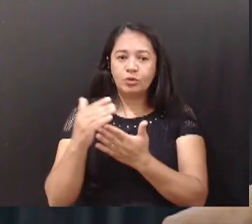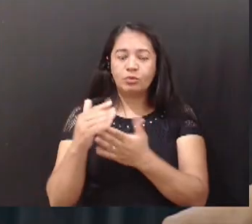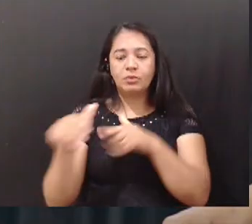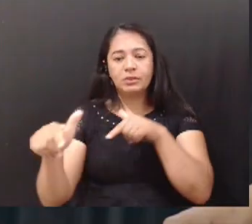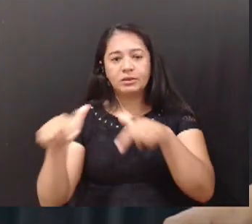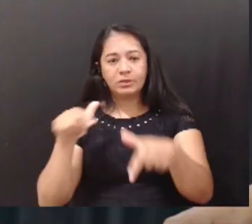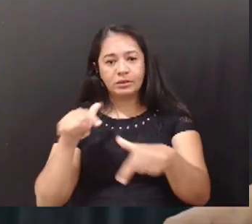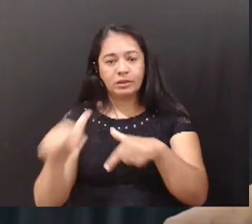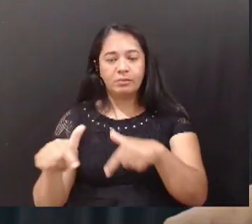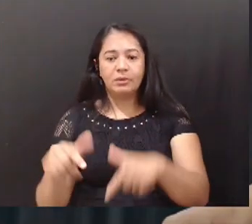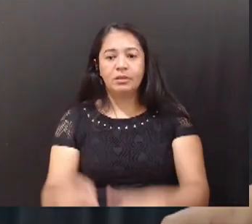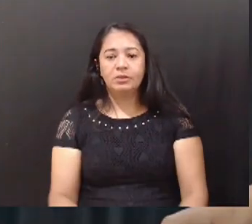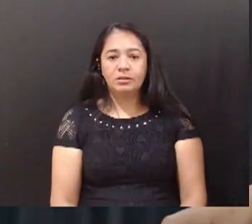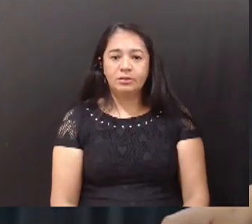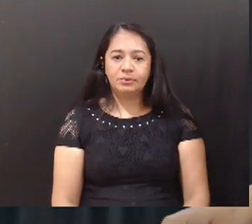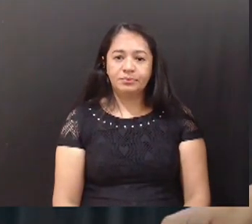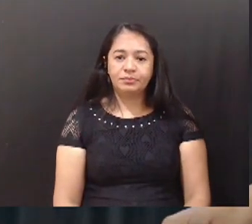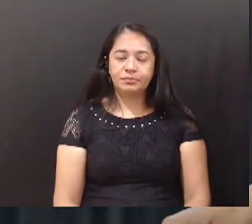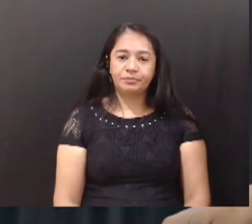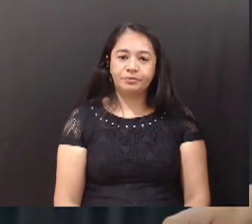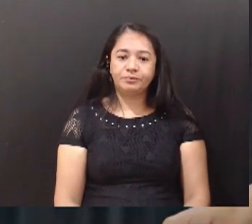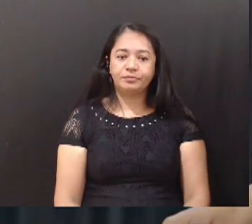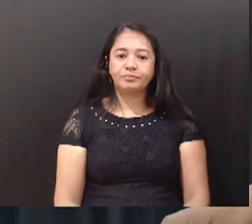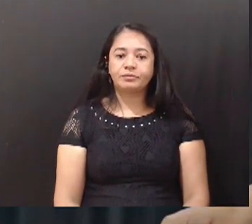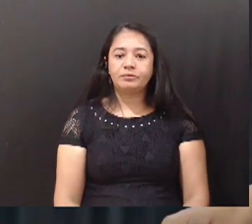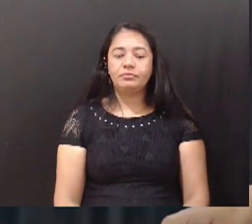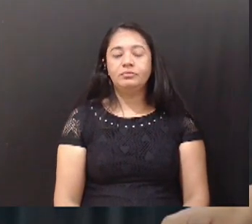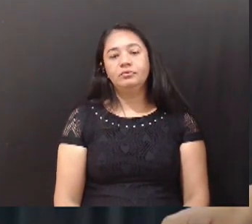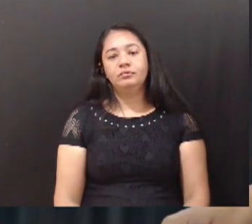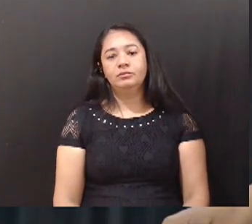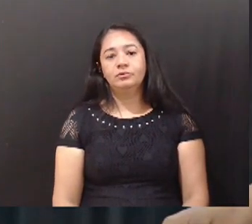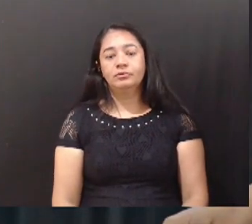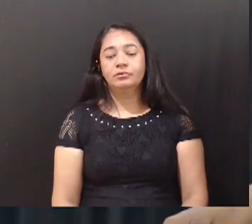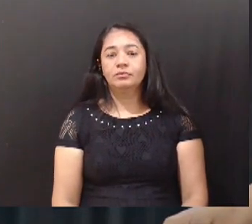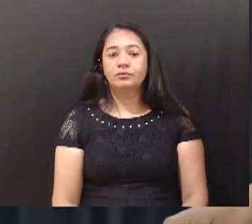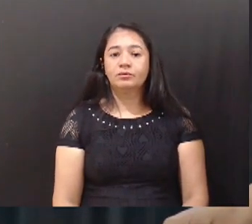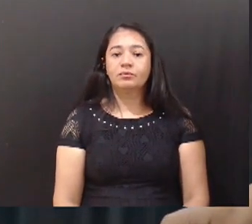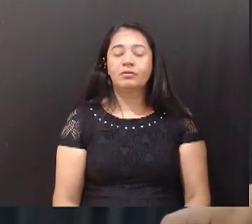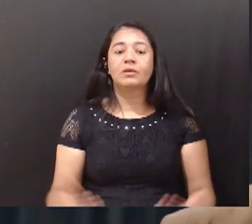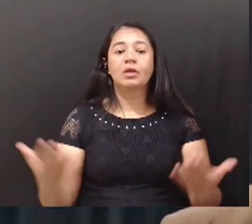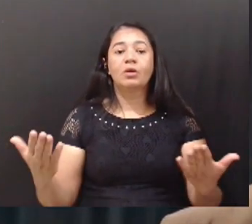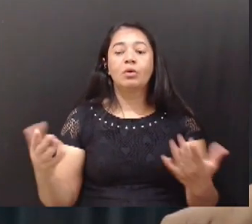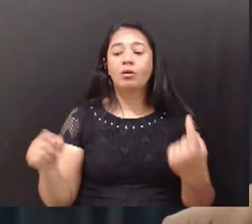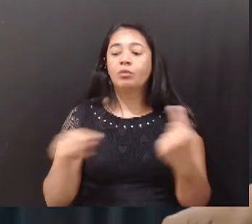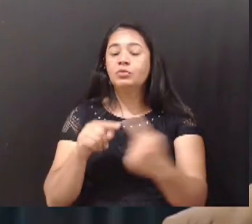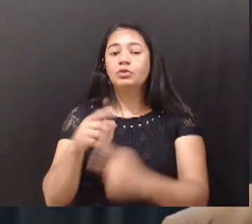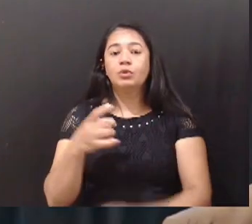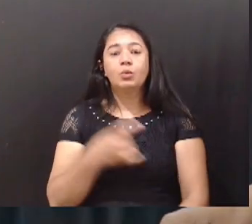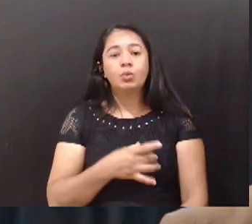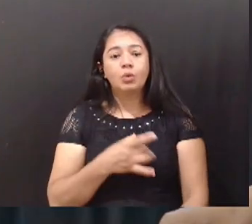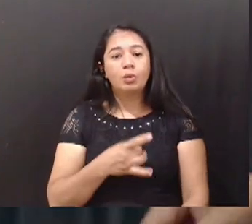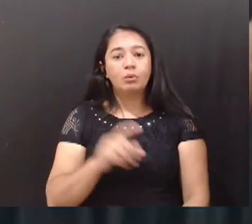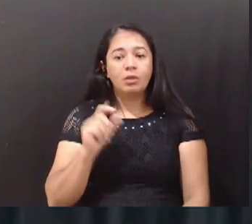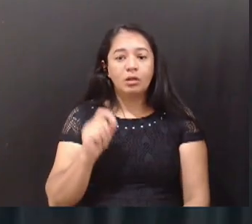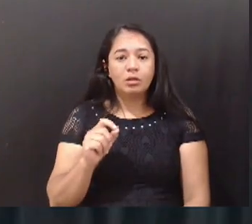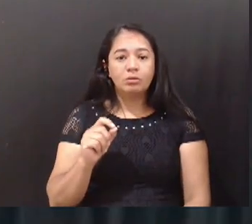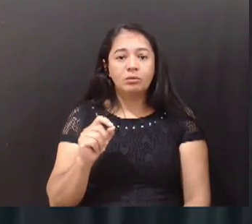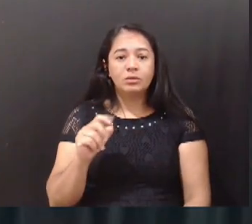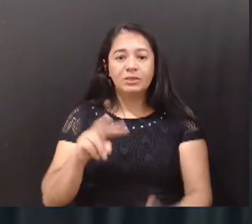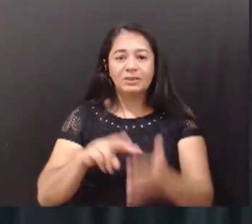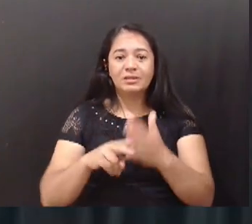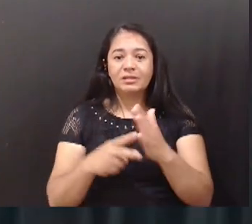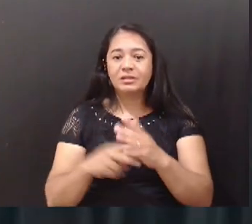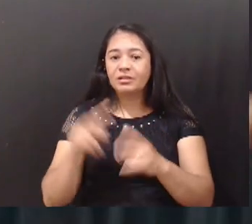emoção. Eu queria falar da função do medo. Qual que é a função do medo? O medo é uma proteção. A raiva é segurança,